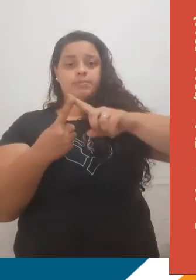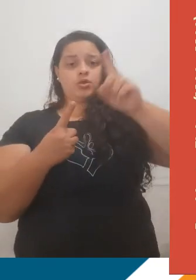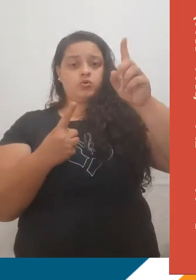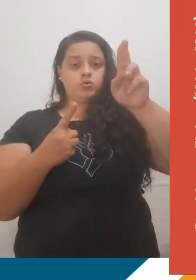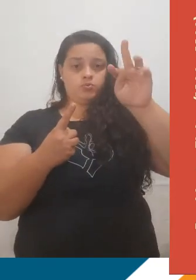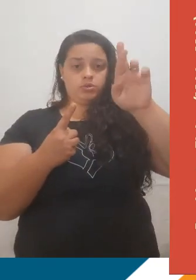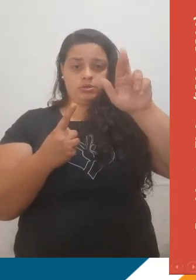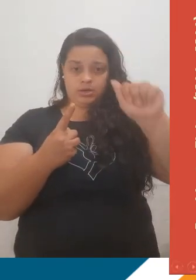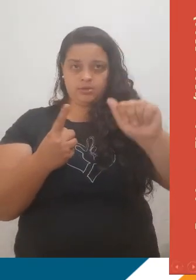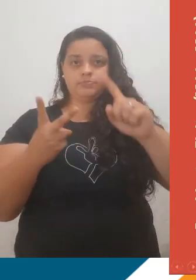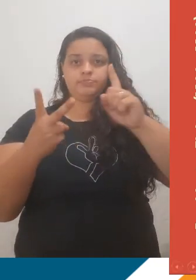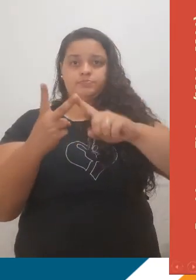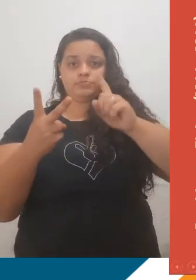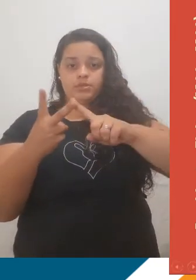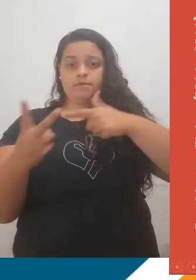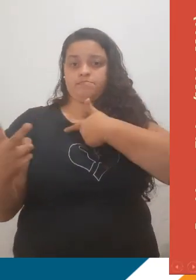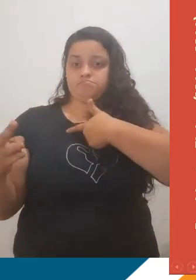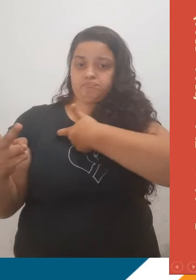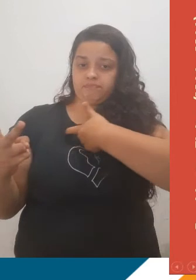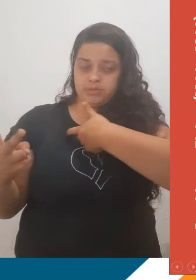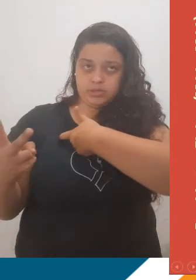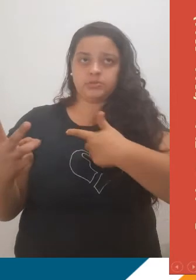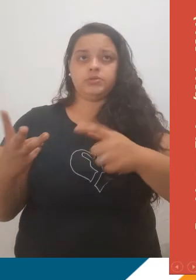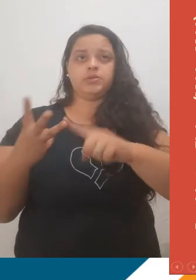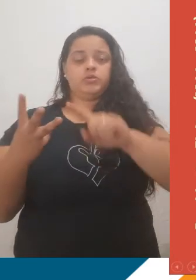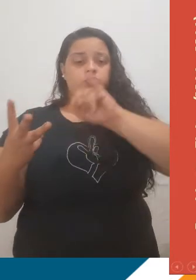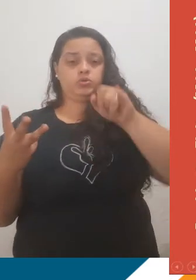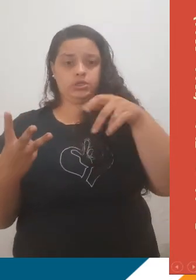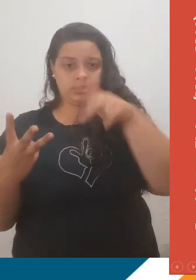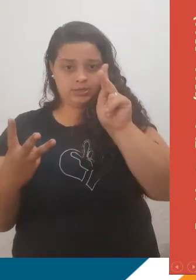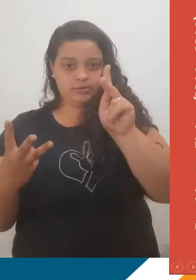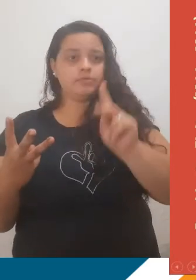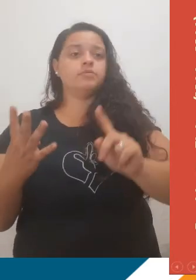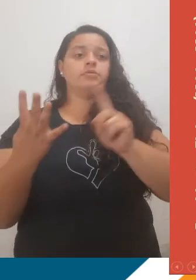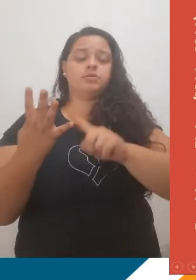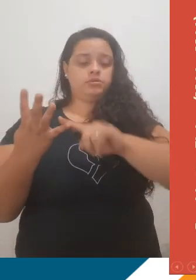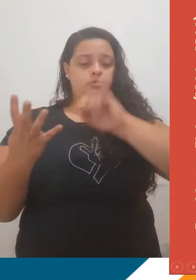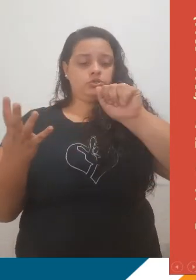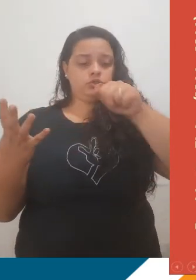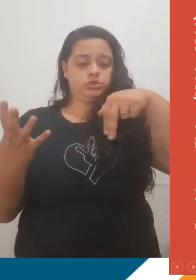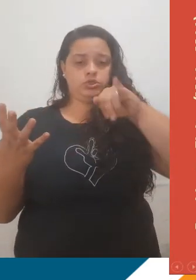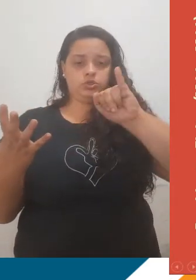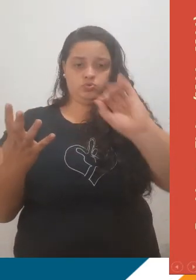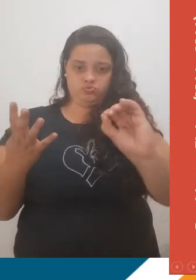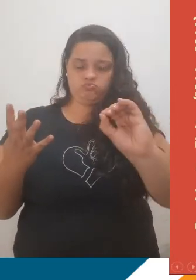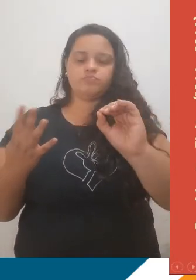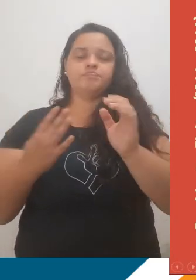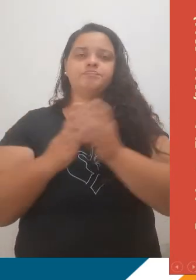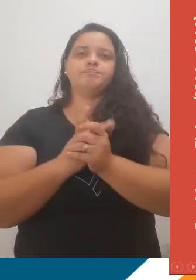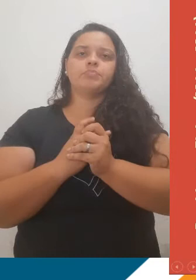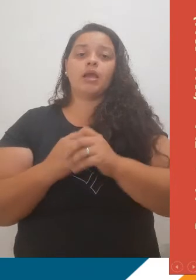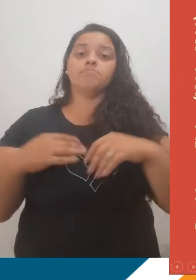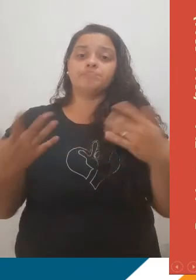Dutra. O segundo, o Vargas. O terceiro, o JK. E o quarto, o Jânio Quadros.